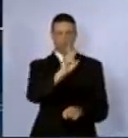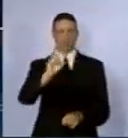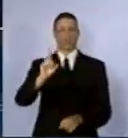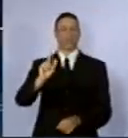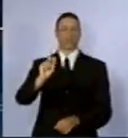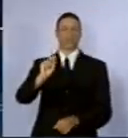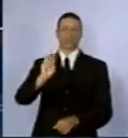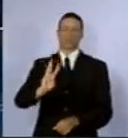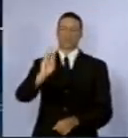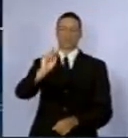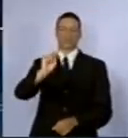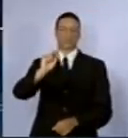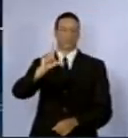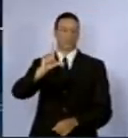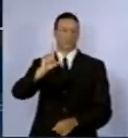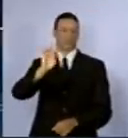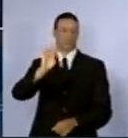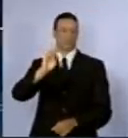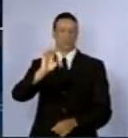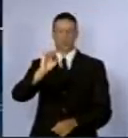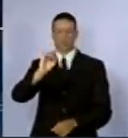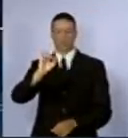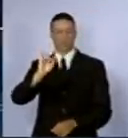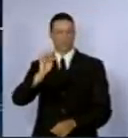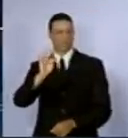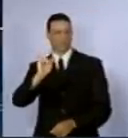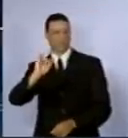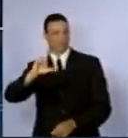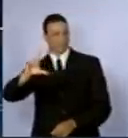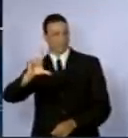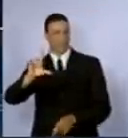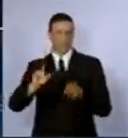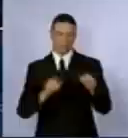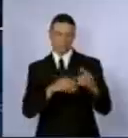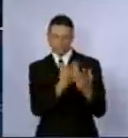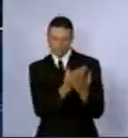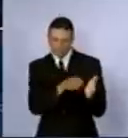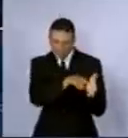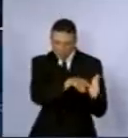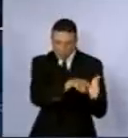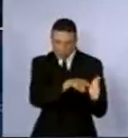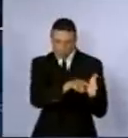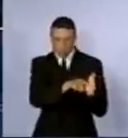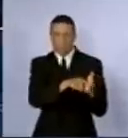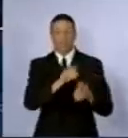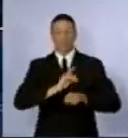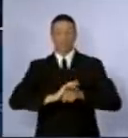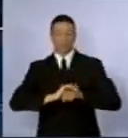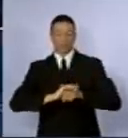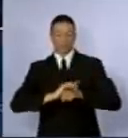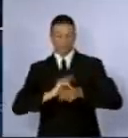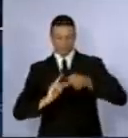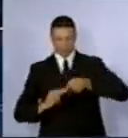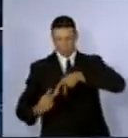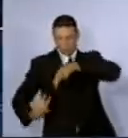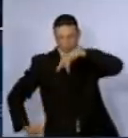com a audição de micro-ondas, também trabalhou com a questão de derrame da barreira hematoencefálica.